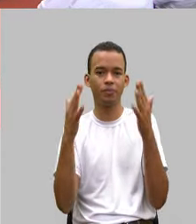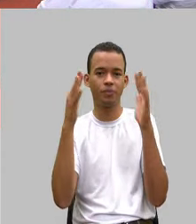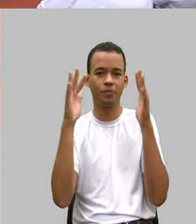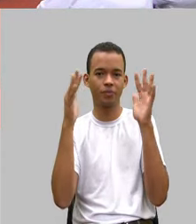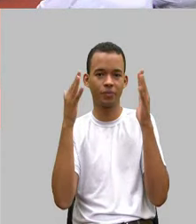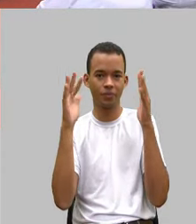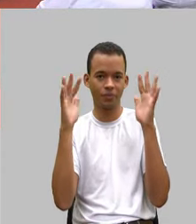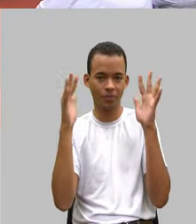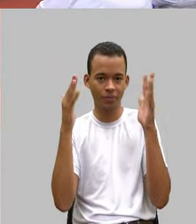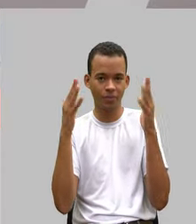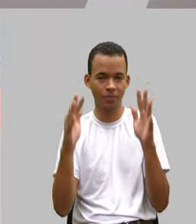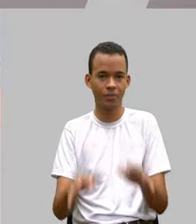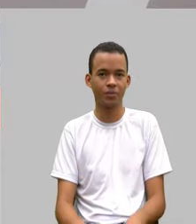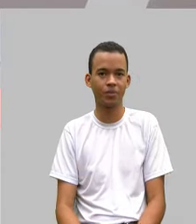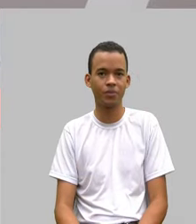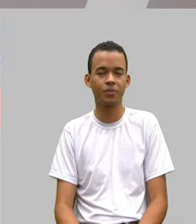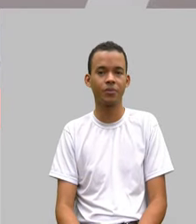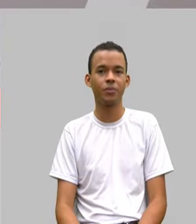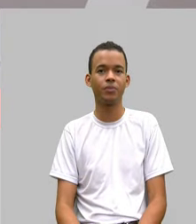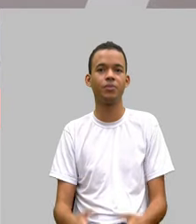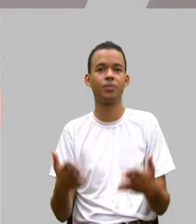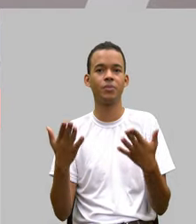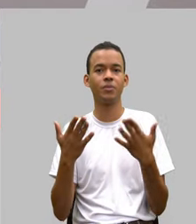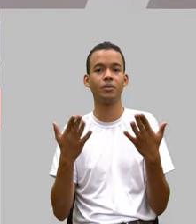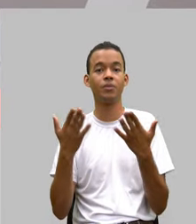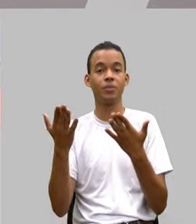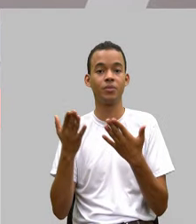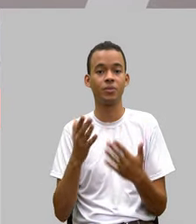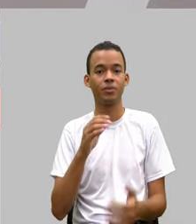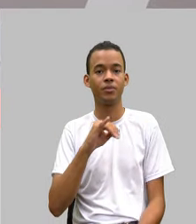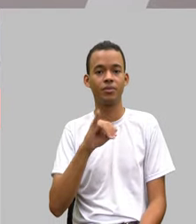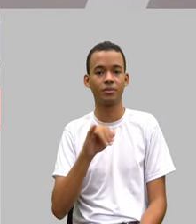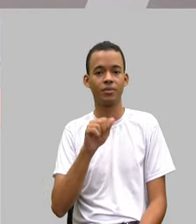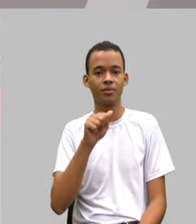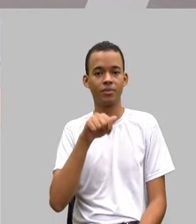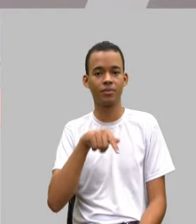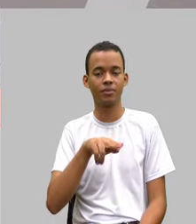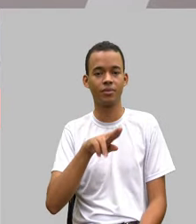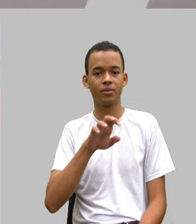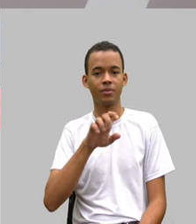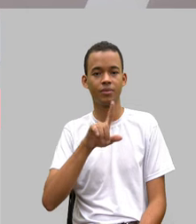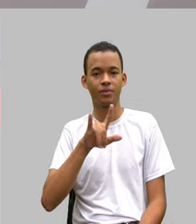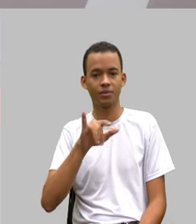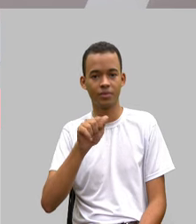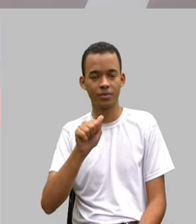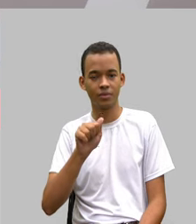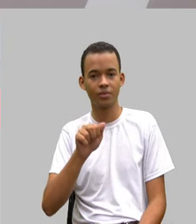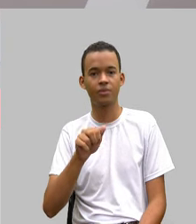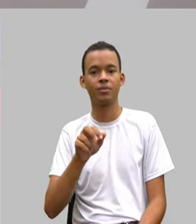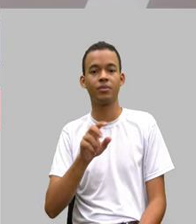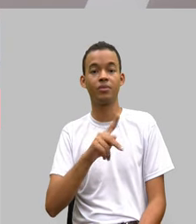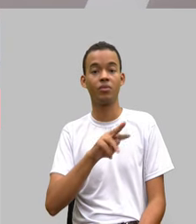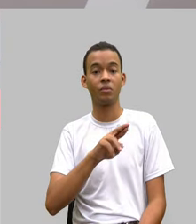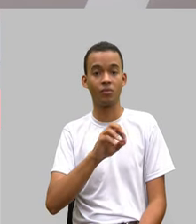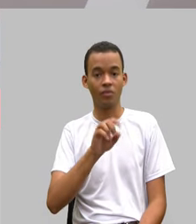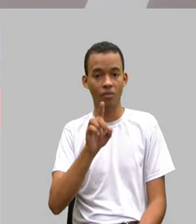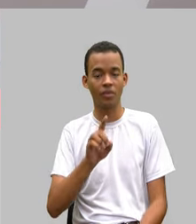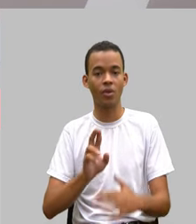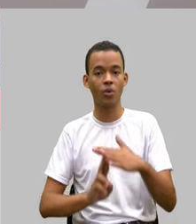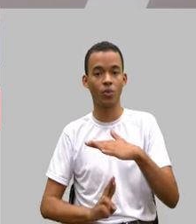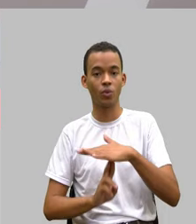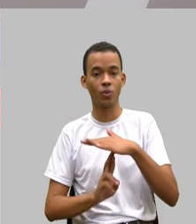todos ouviremos agora Jaqueline Aparecida tarash pró-reitora de junta de pesquisa da